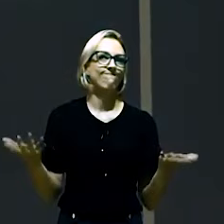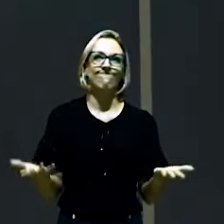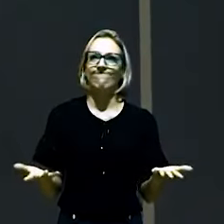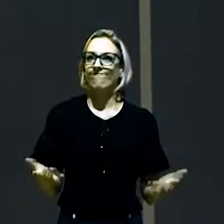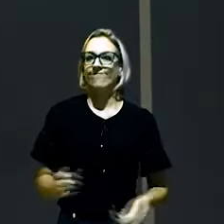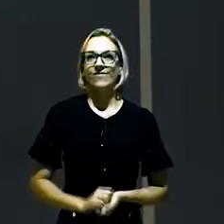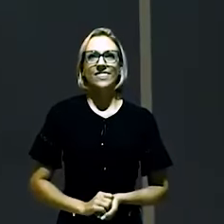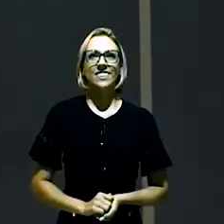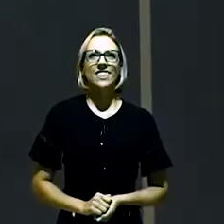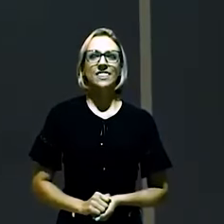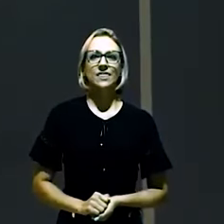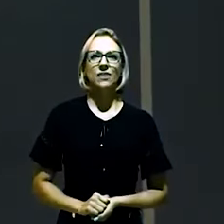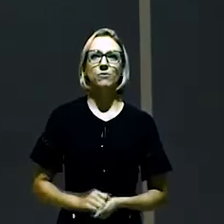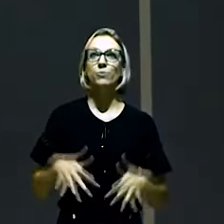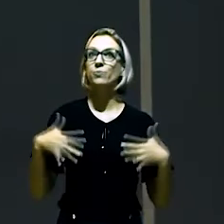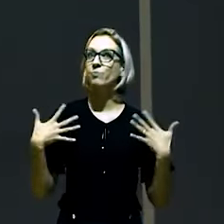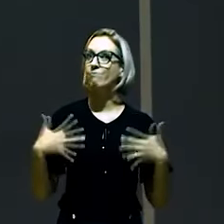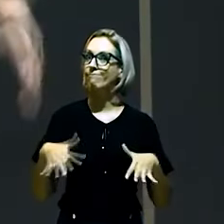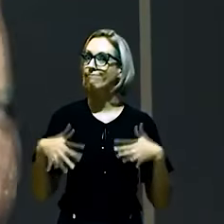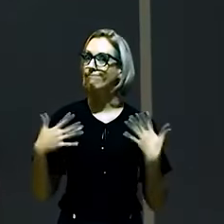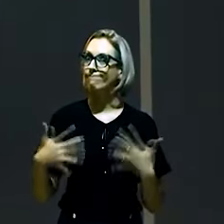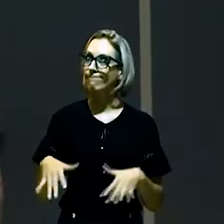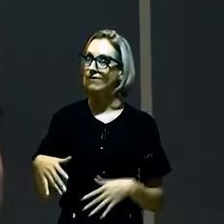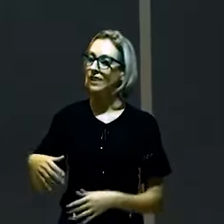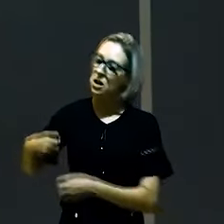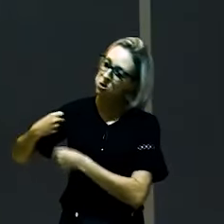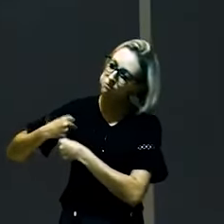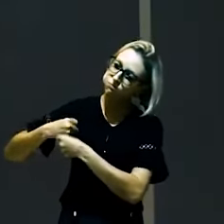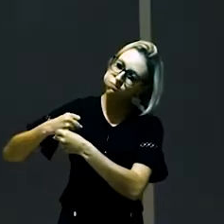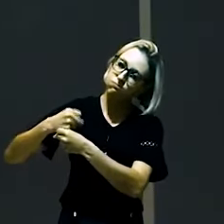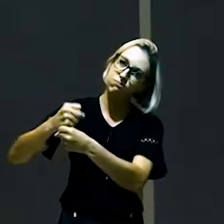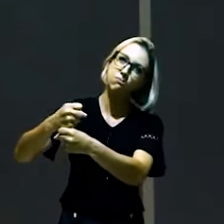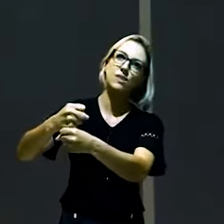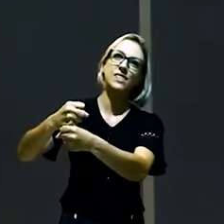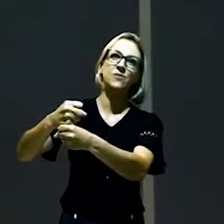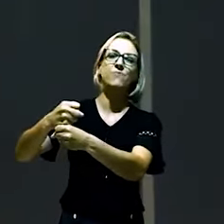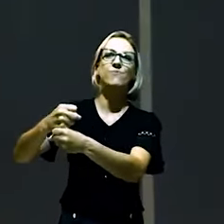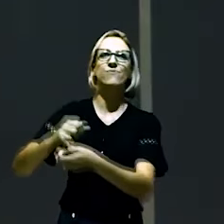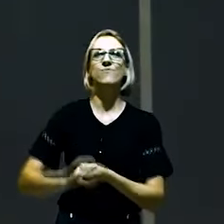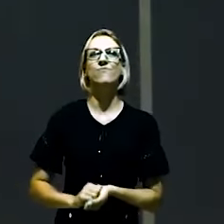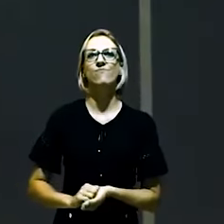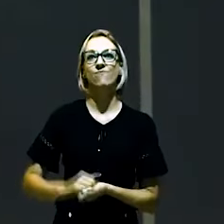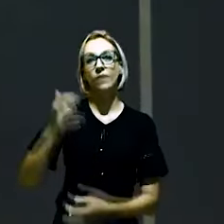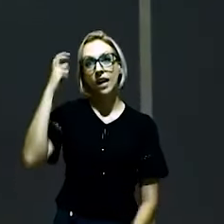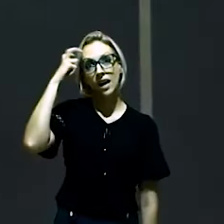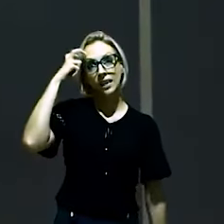E isso vai acontecendo, vai acontecendo. Sucesso, fama,